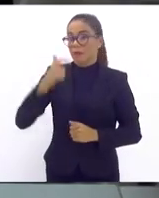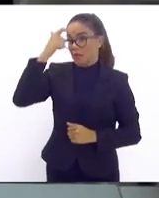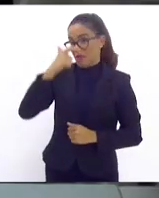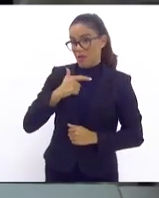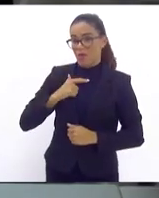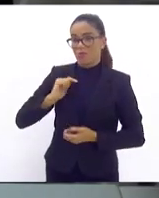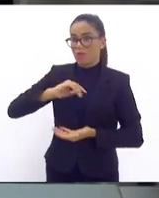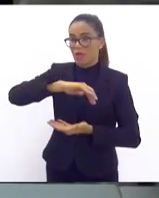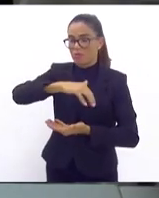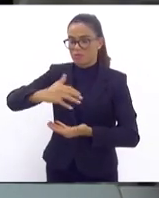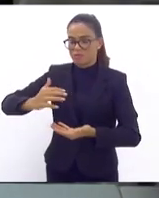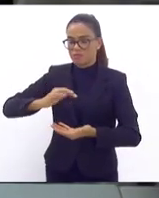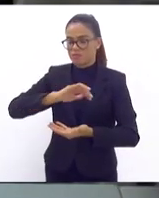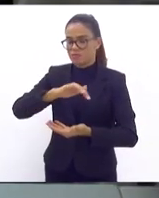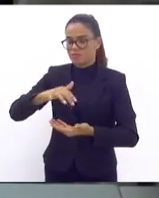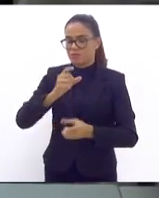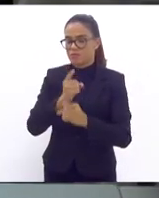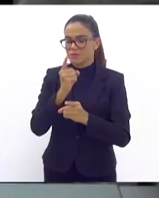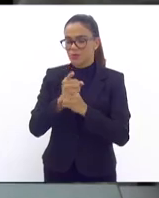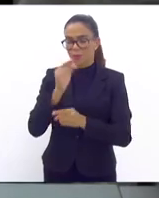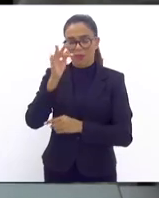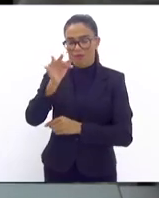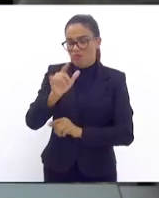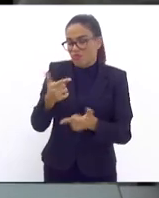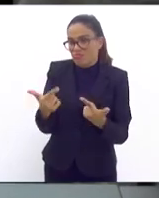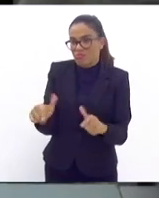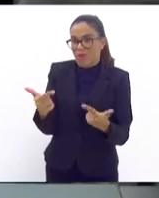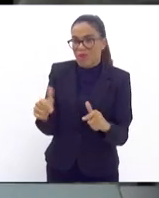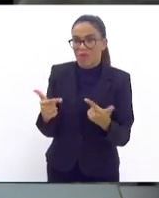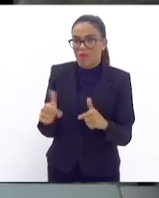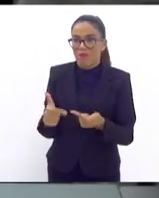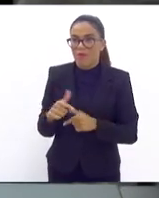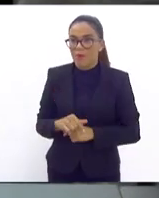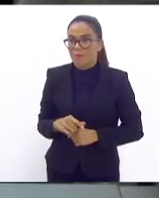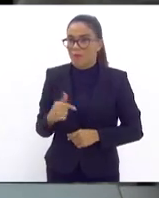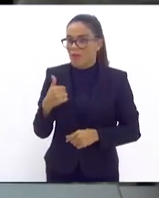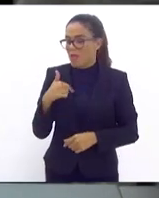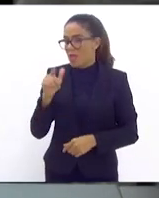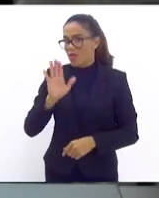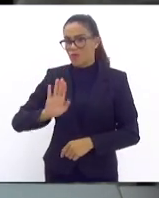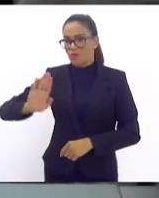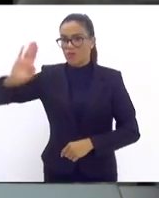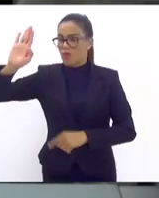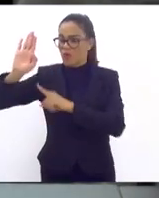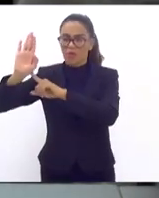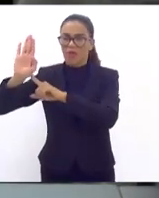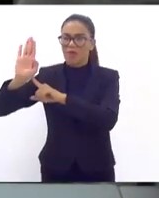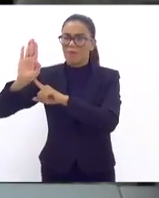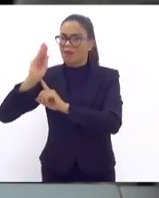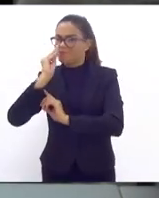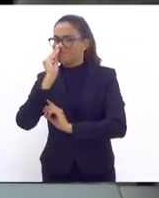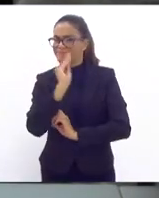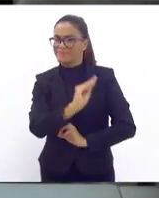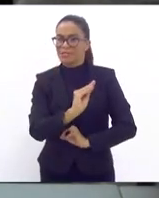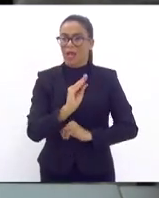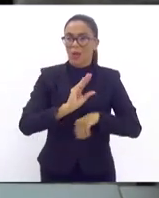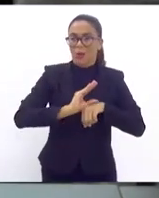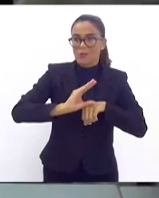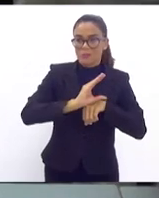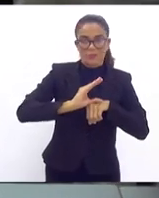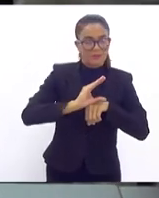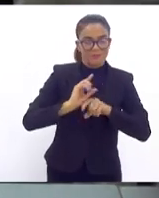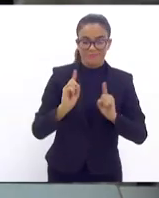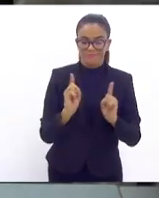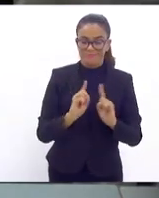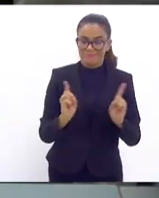de cristal, quando eu fiz o voto, não fiz o voto pela inconstitucionalidade, sim, eu fiz baixa em